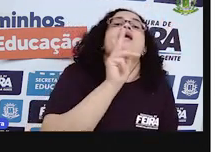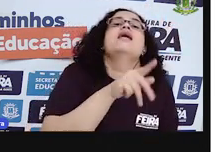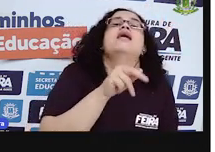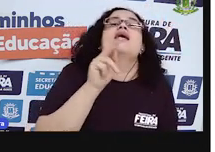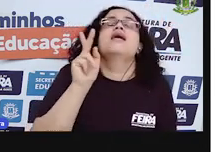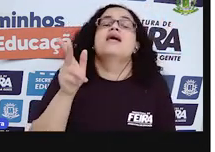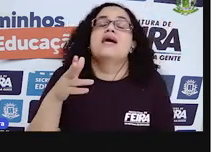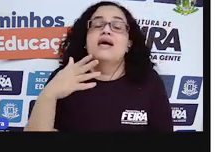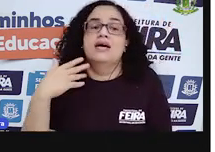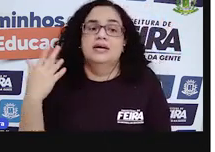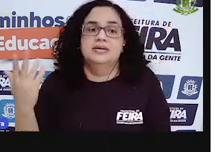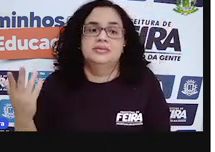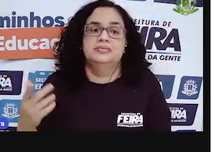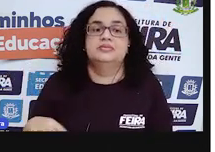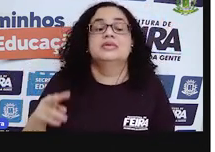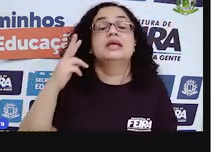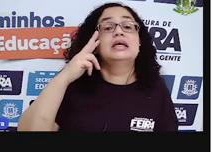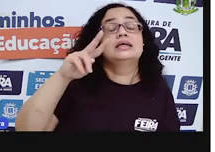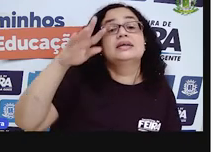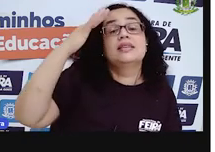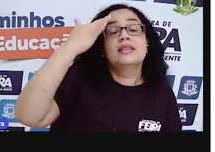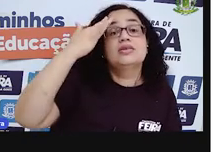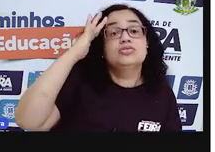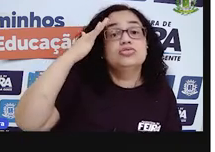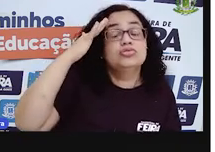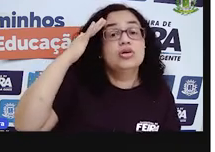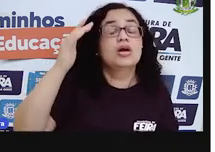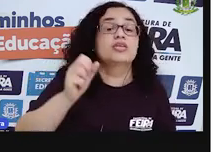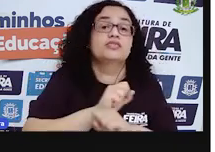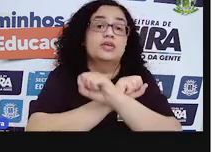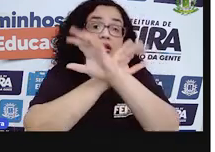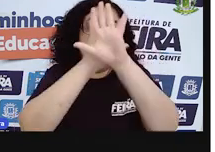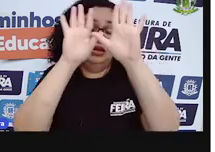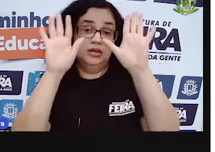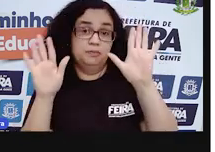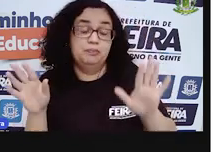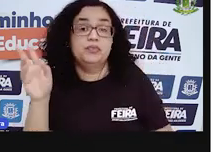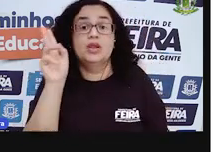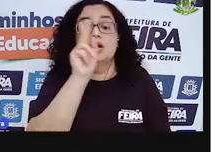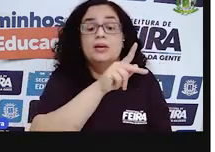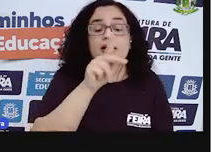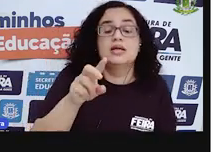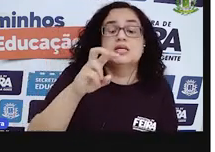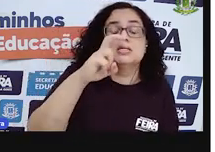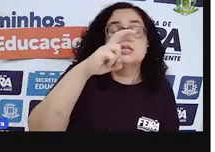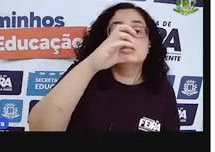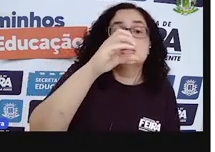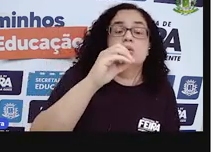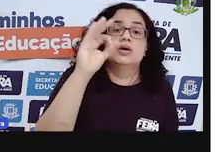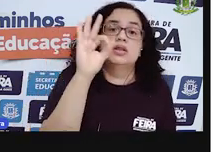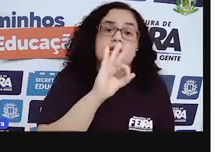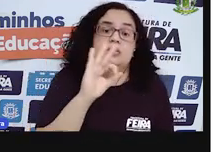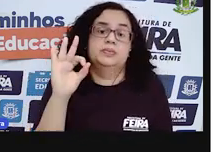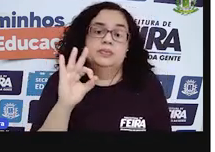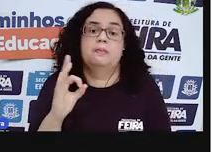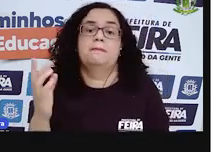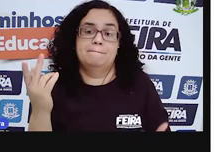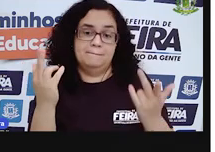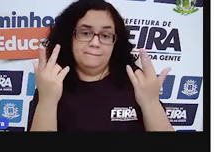professor ro peguei a visão o senhor tá dizendo que cinquenta por cento